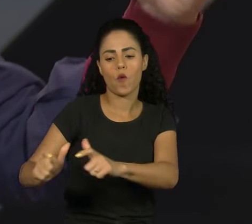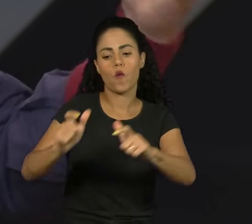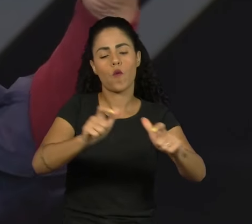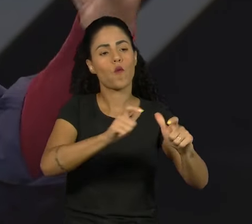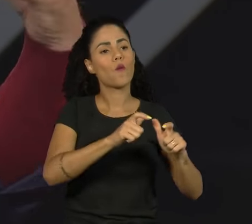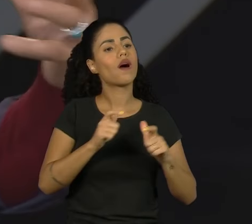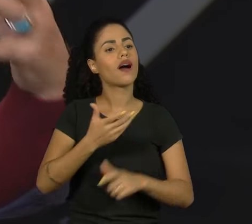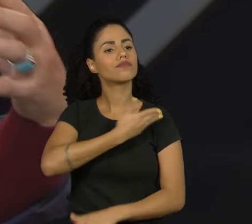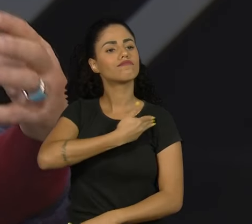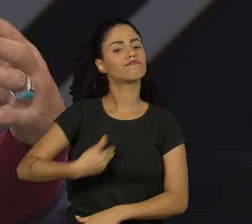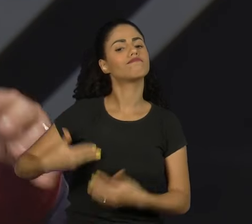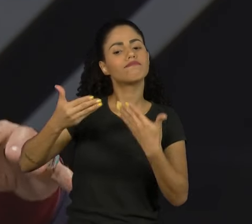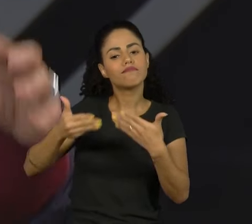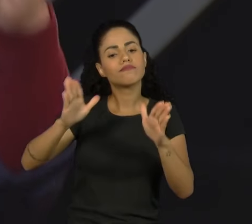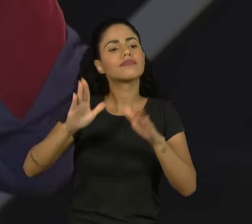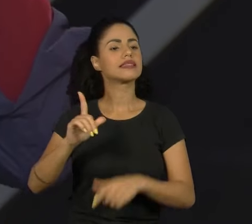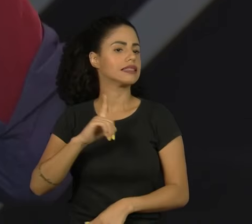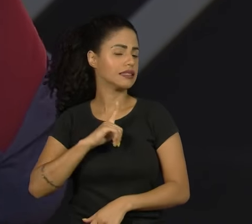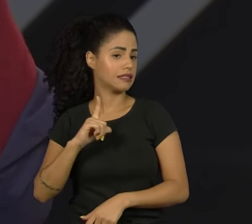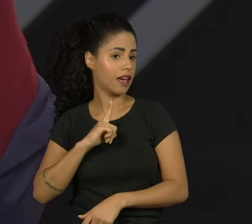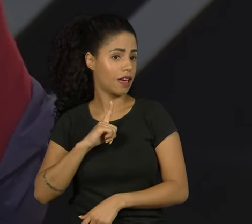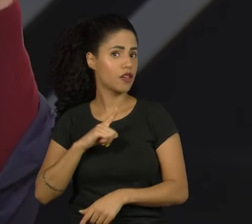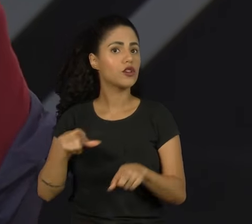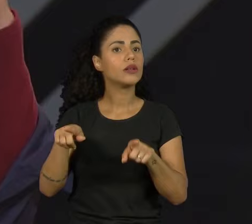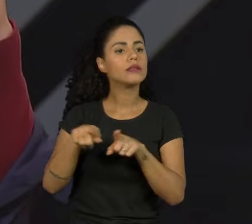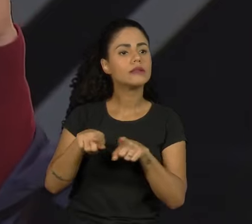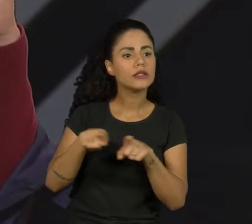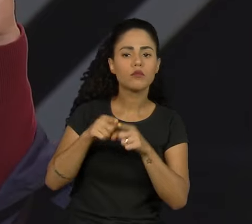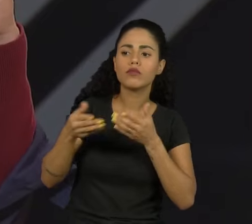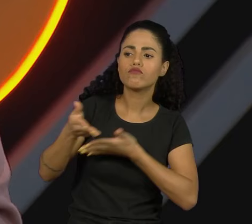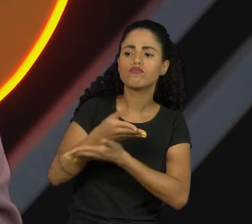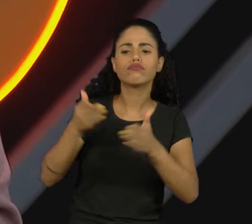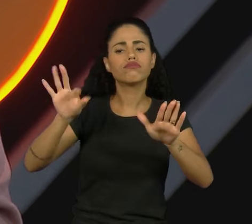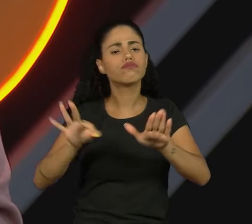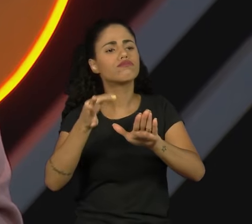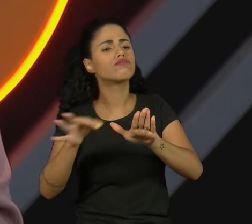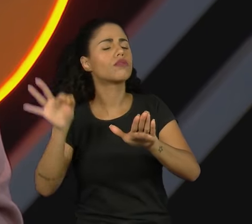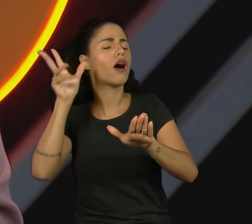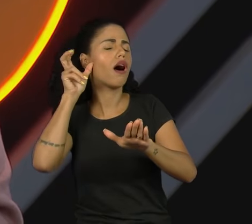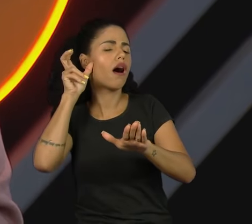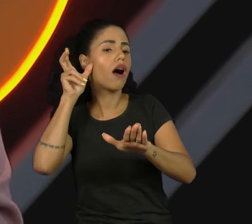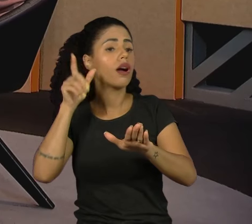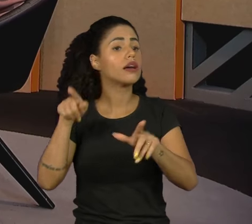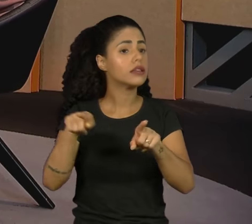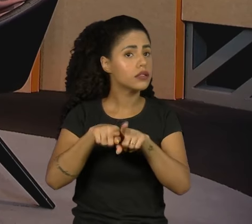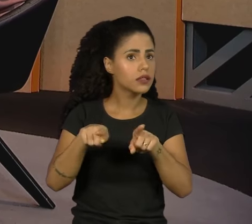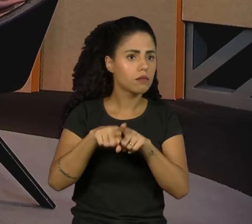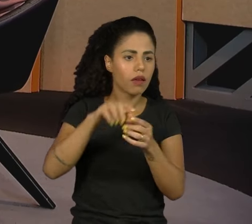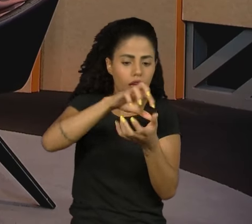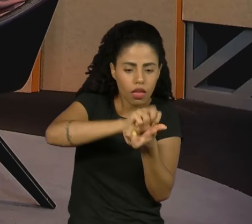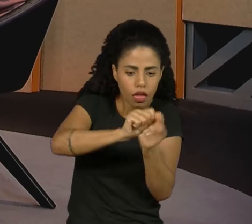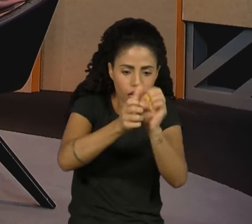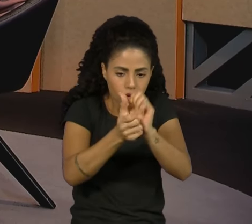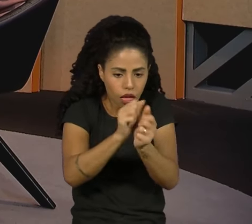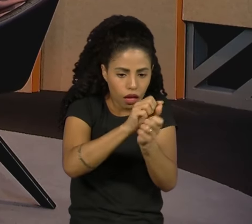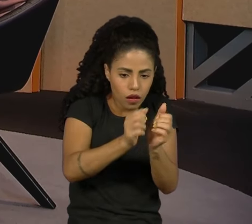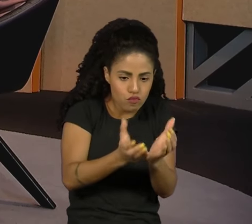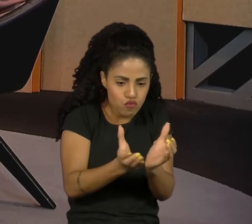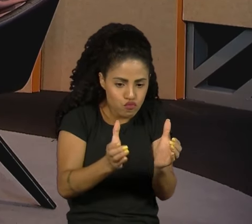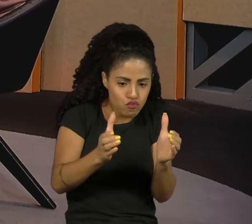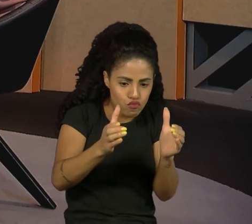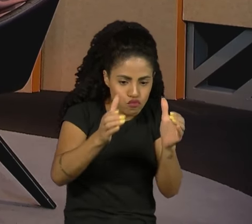públicos mais civilizados, escutar orquestra, modelar barro, mexer